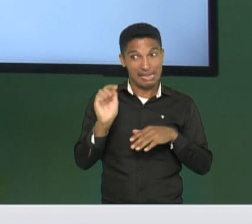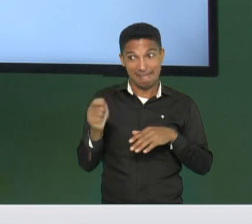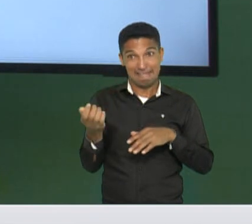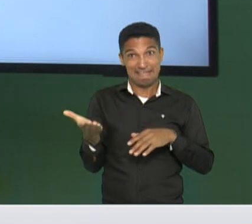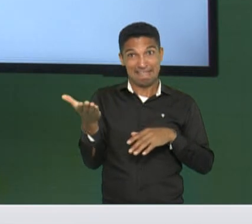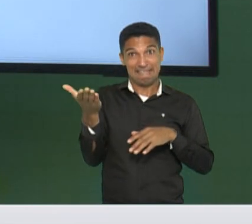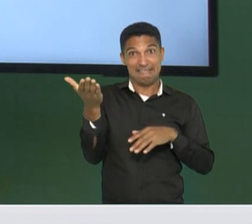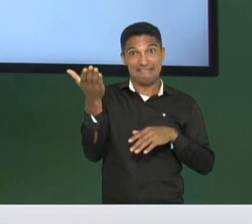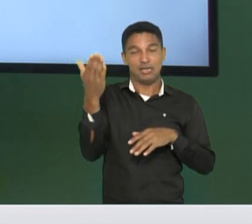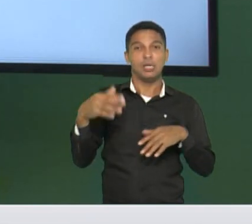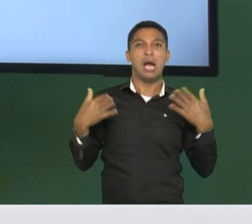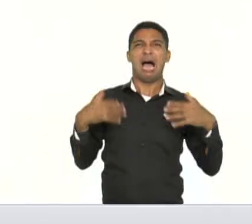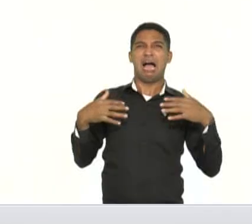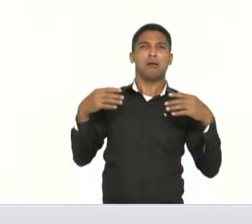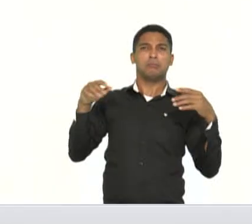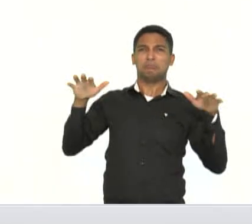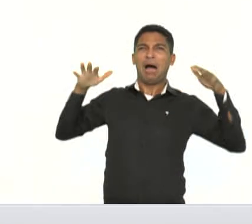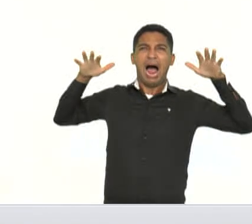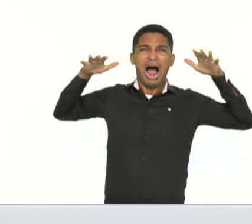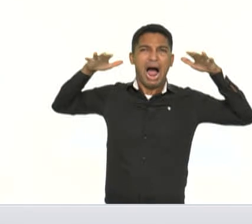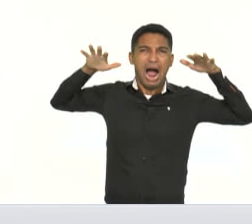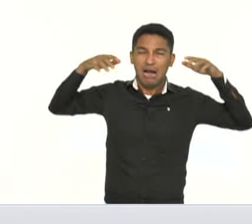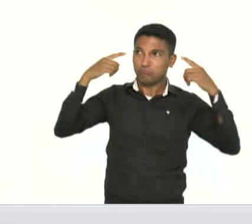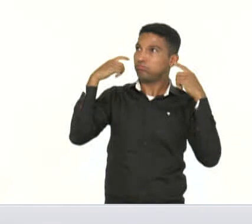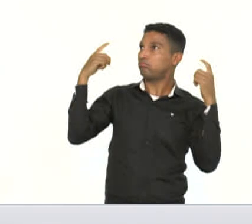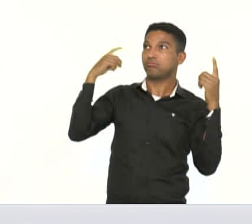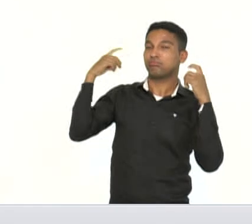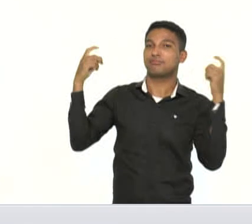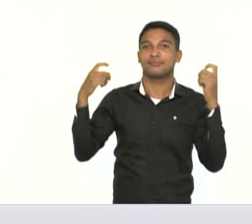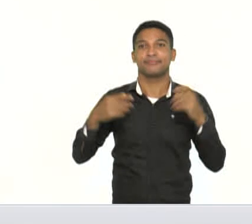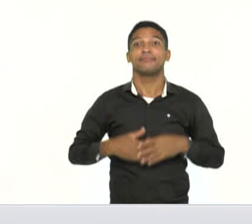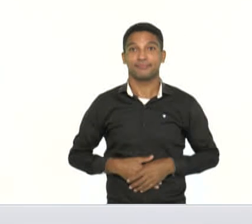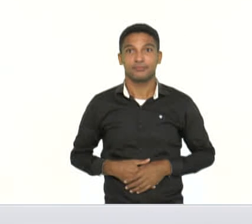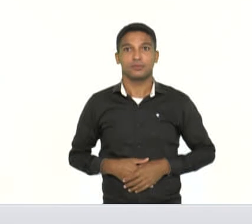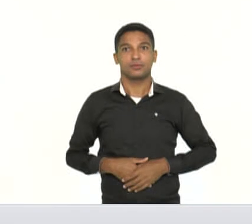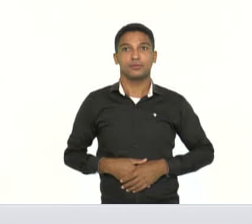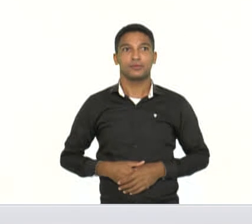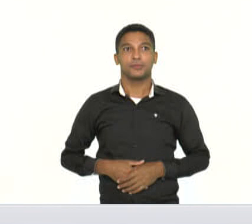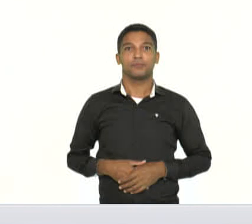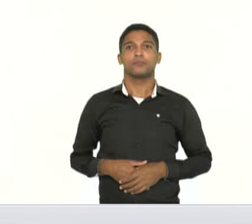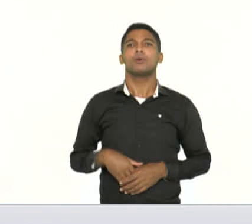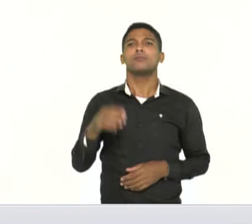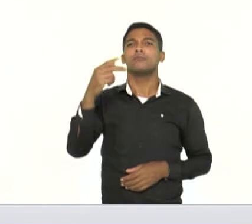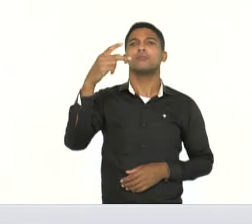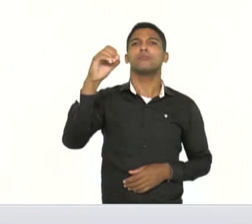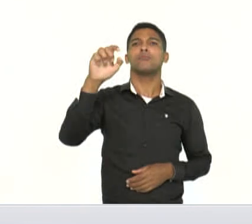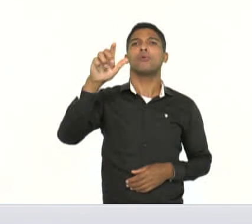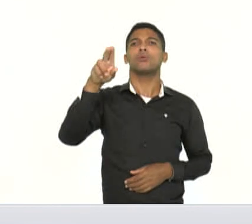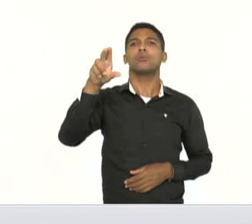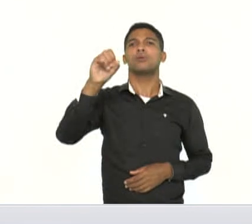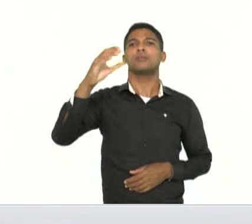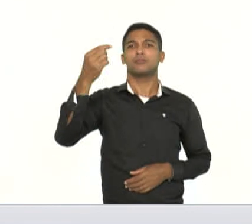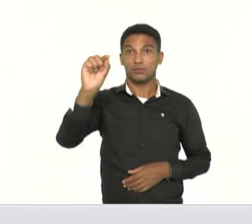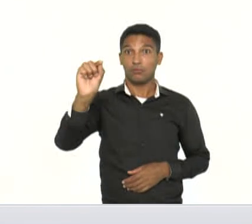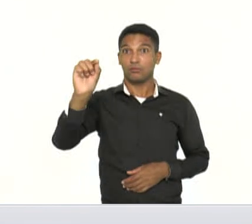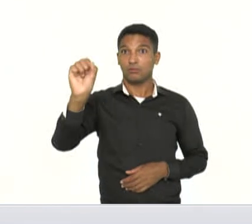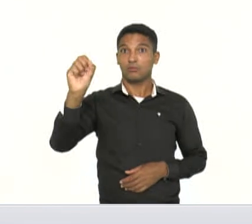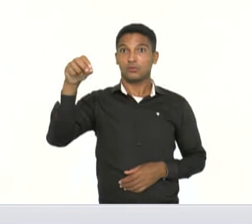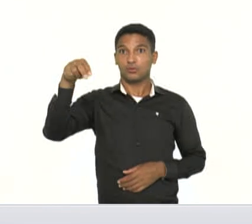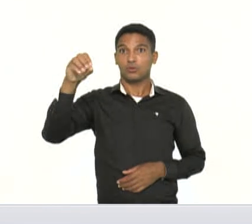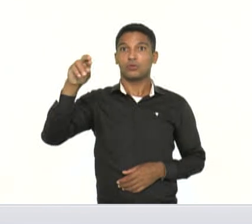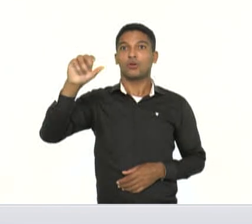nossa vida. Poluição sonora, quando o som vira barulho. Olha lá, um tipo